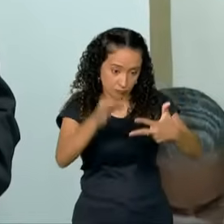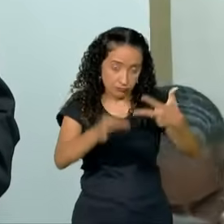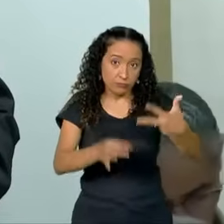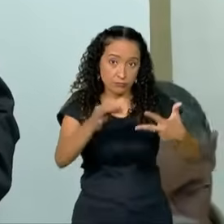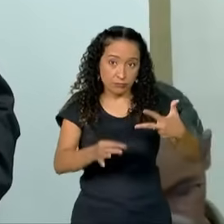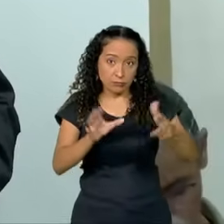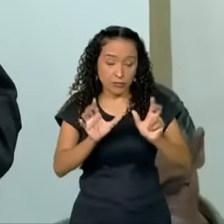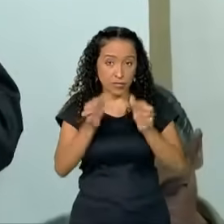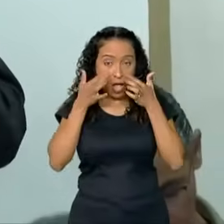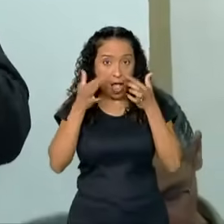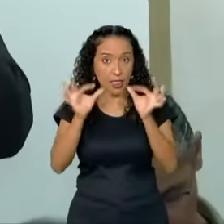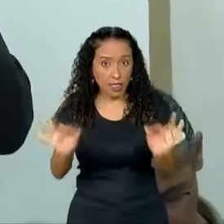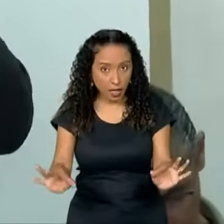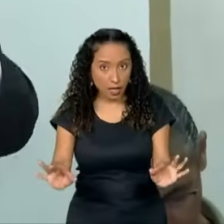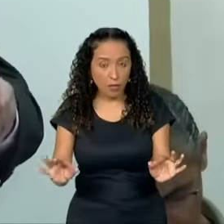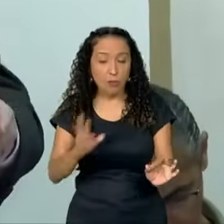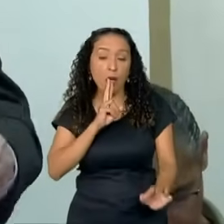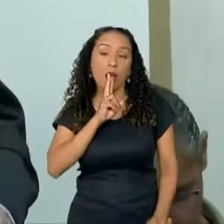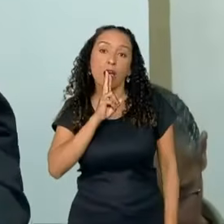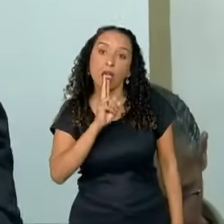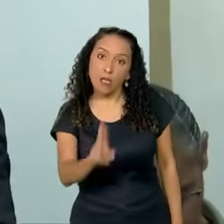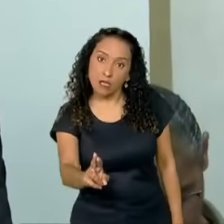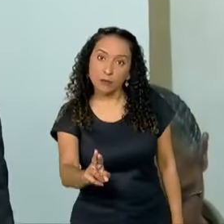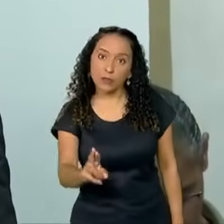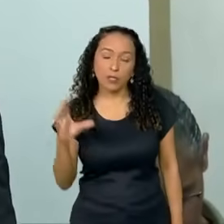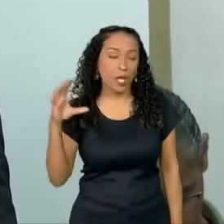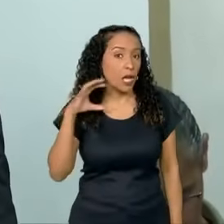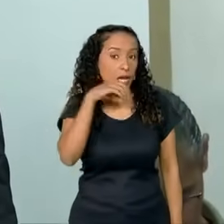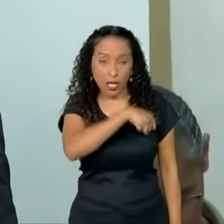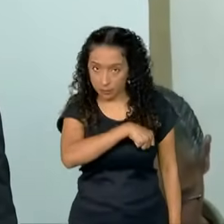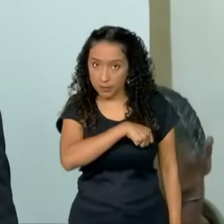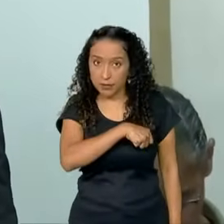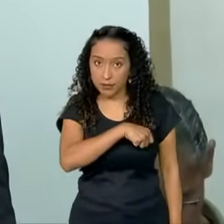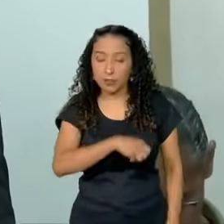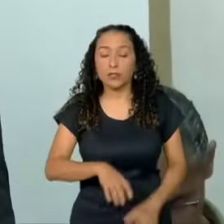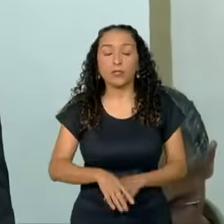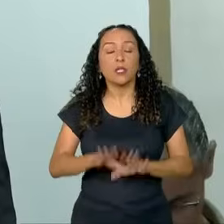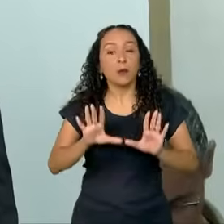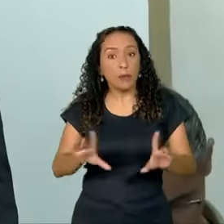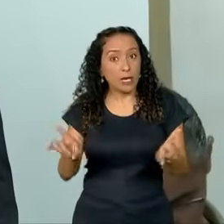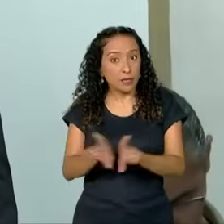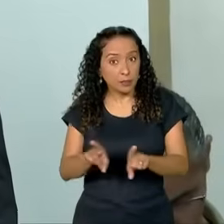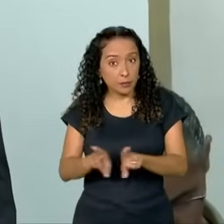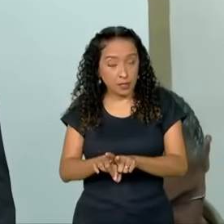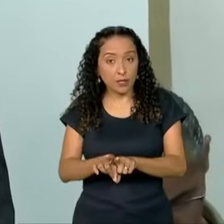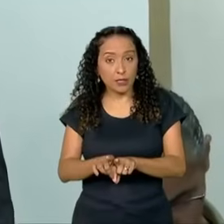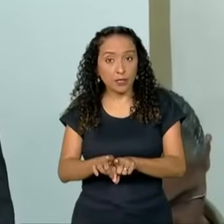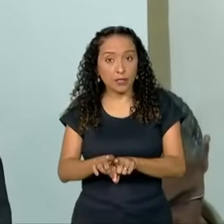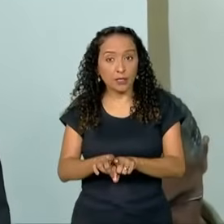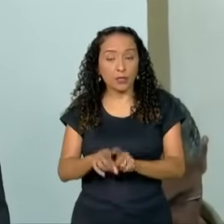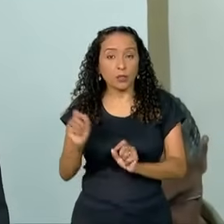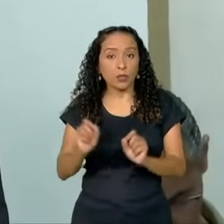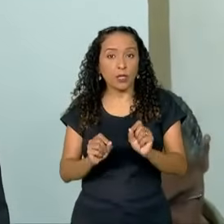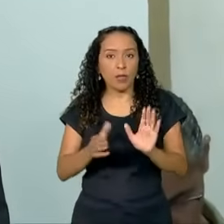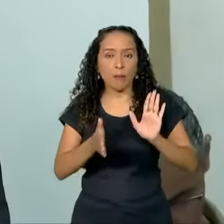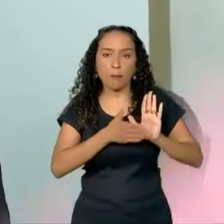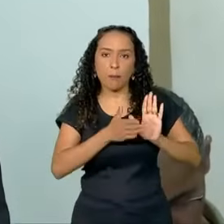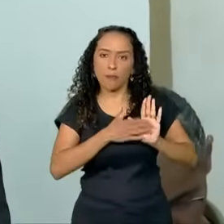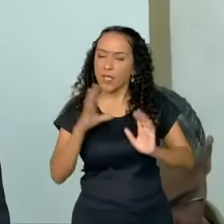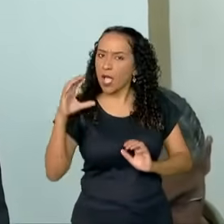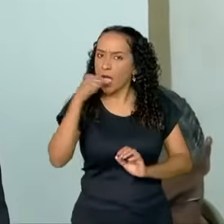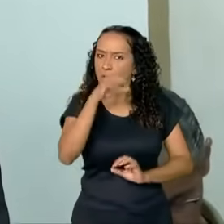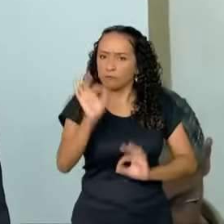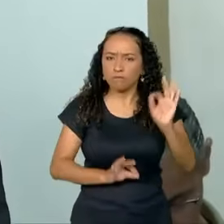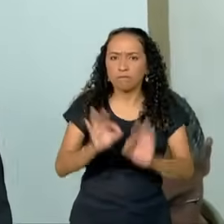estará atento para responder de maneira rápida, mas também para tomar as providências que